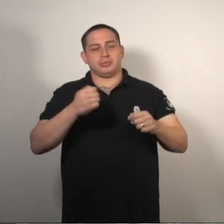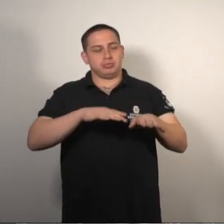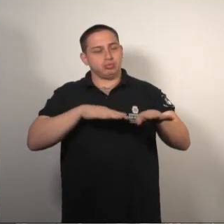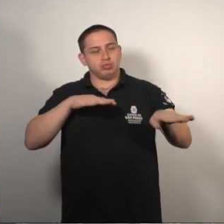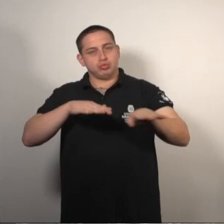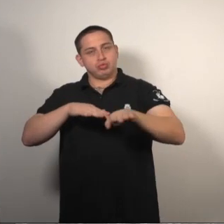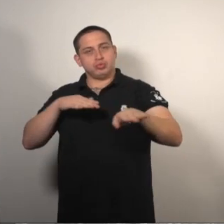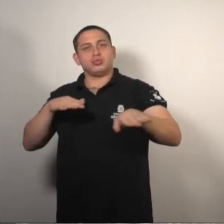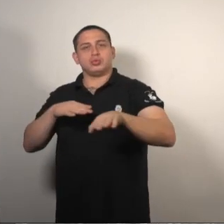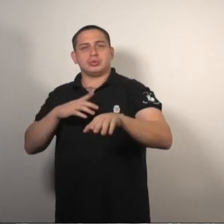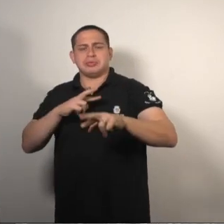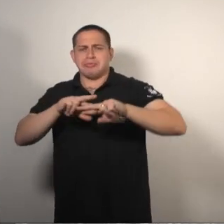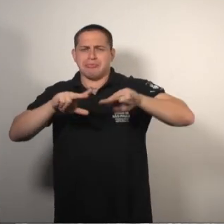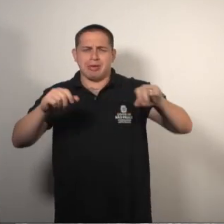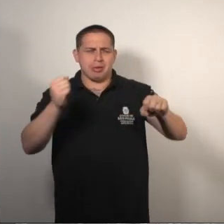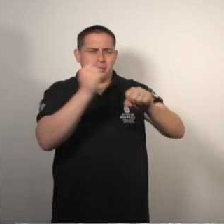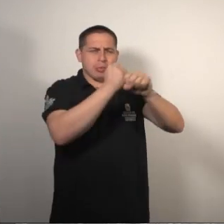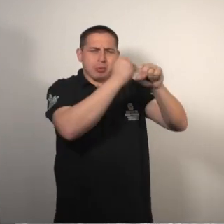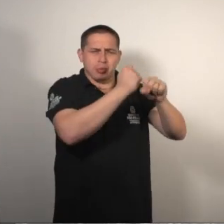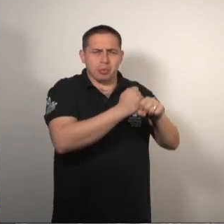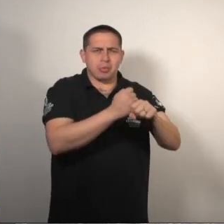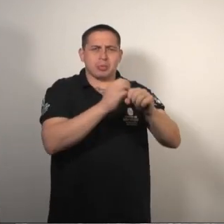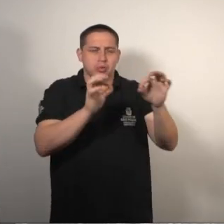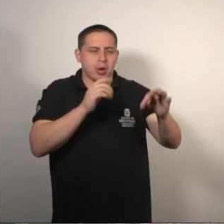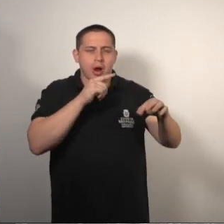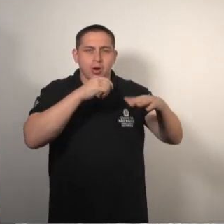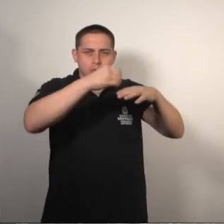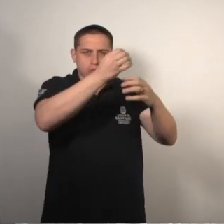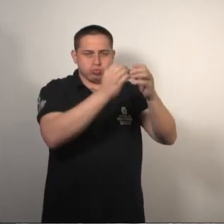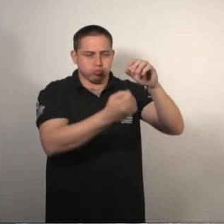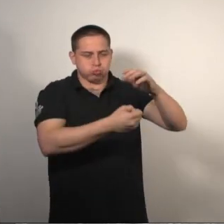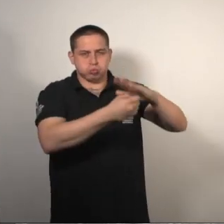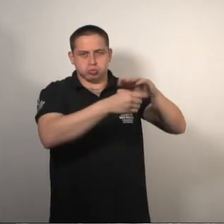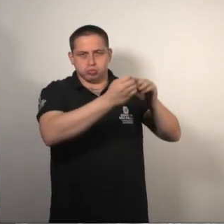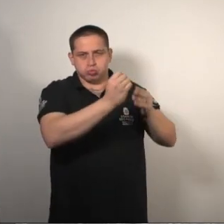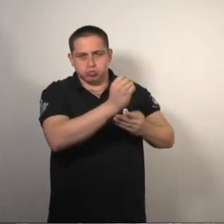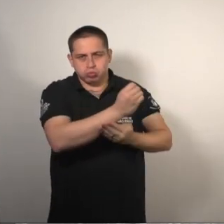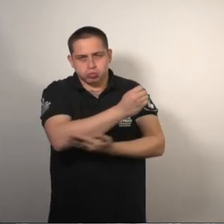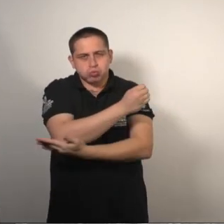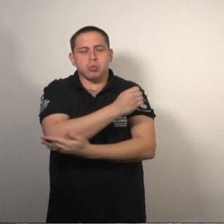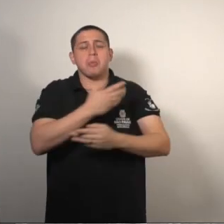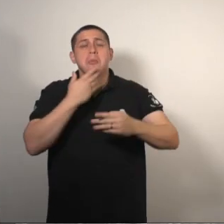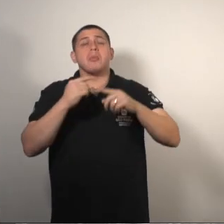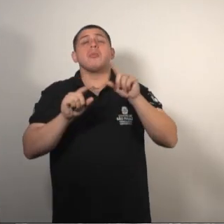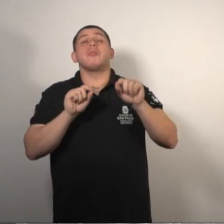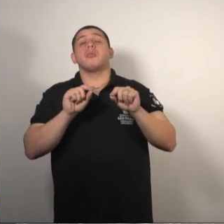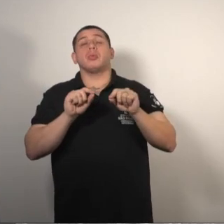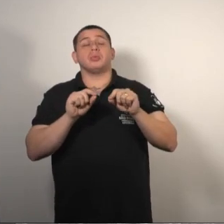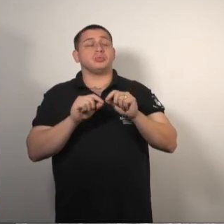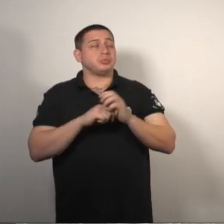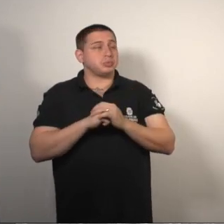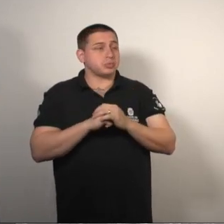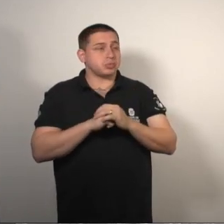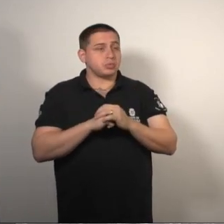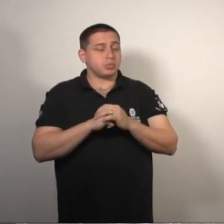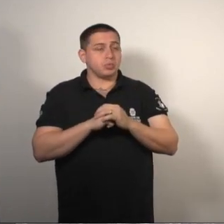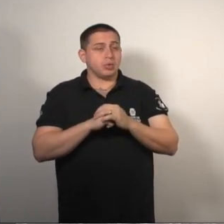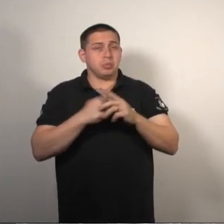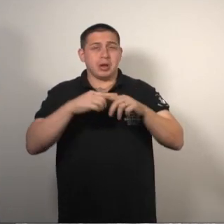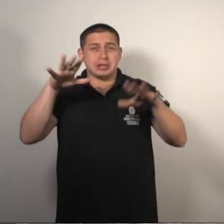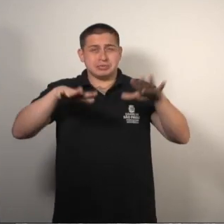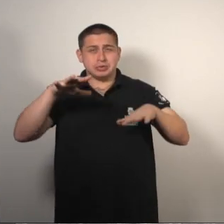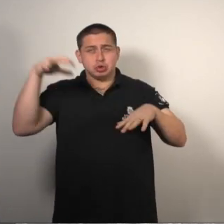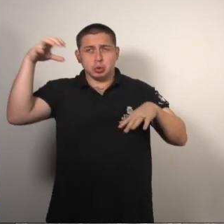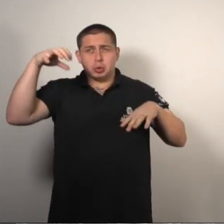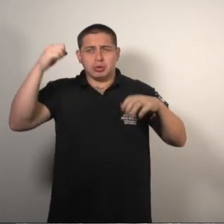sido assim nas grandes obras de drenagem, microdrenagem, contenção de encostas. Ano passado, 1,7 bilhões de reais de investimento